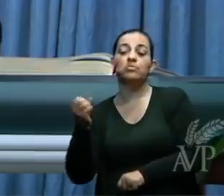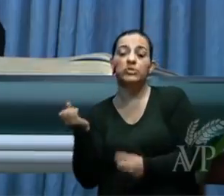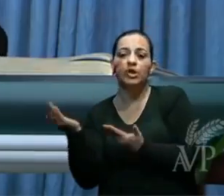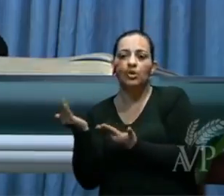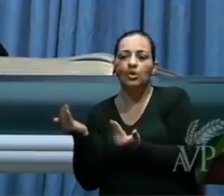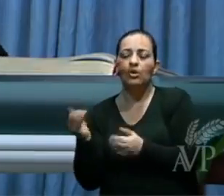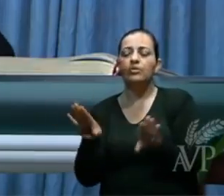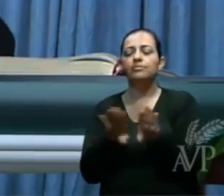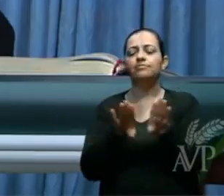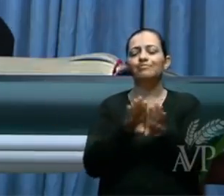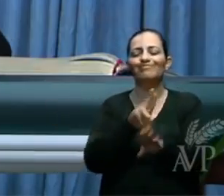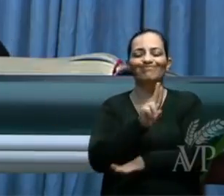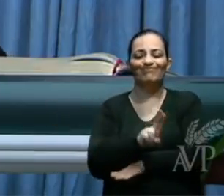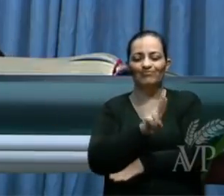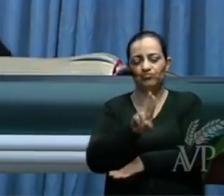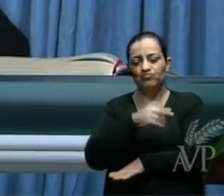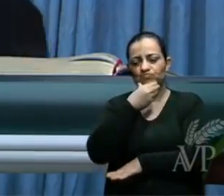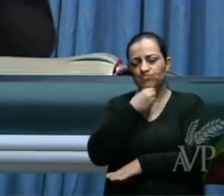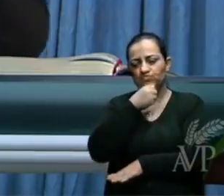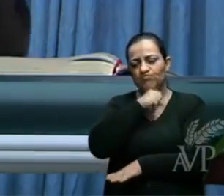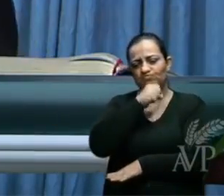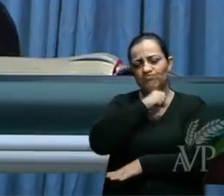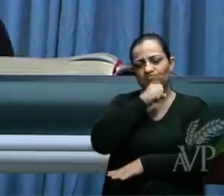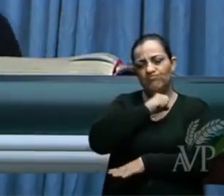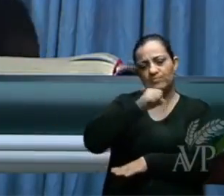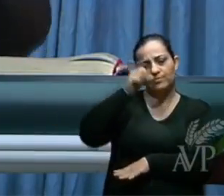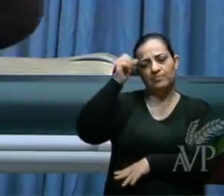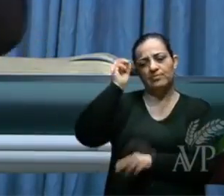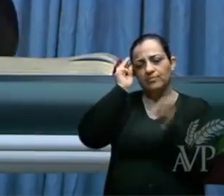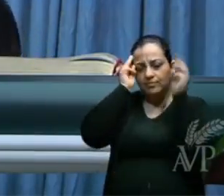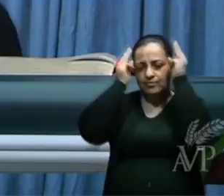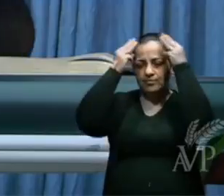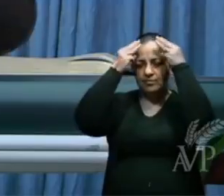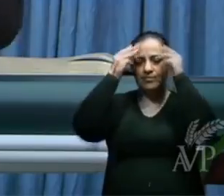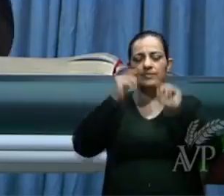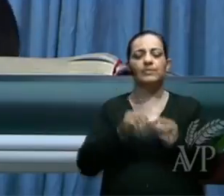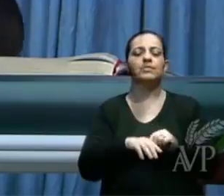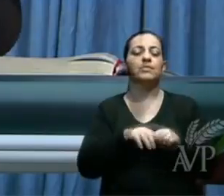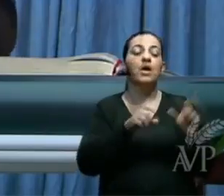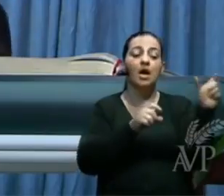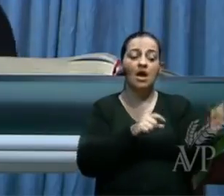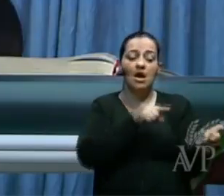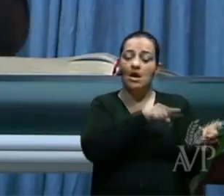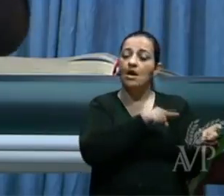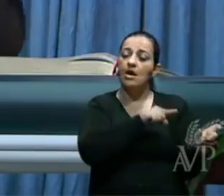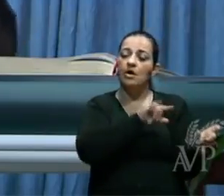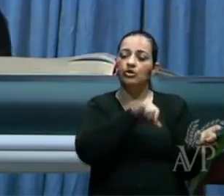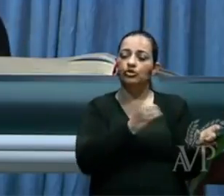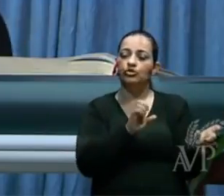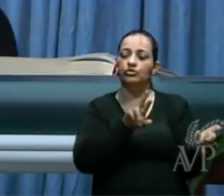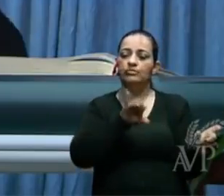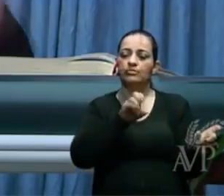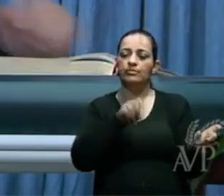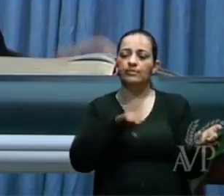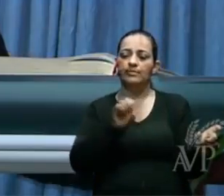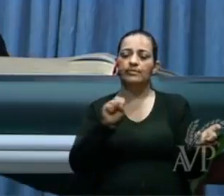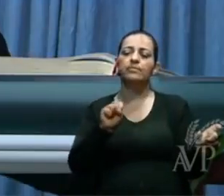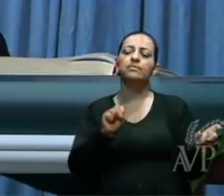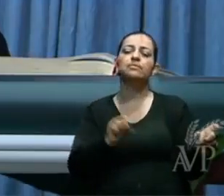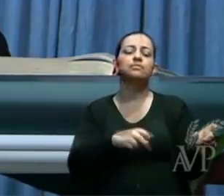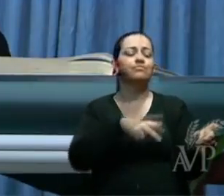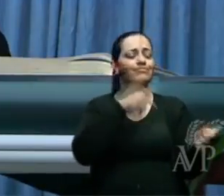a geremia ser disse antes que todas e se eu te escolhi tidei por profeta das dações